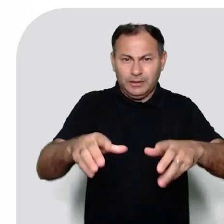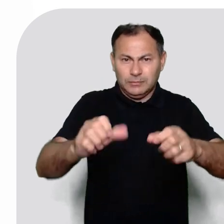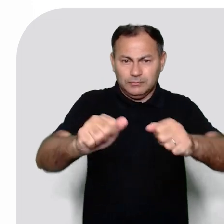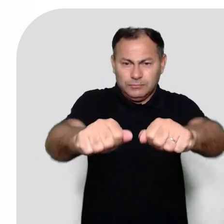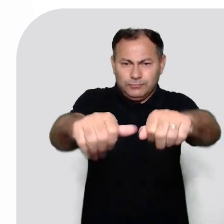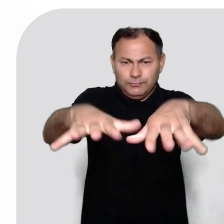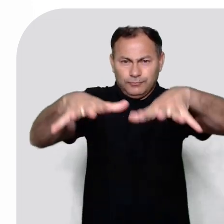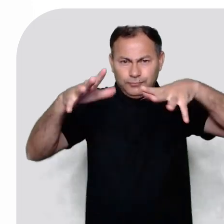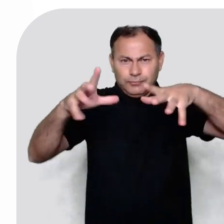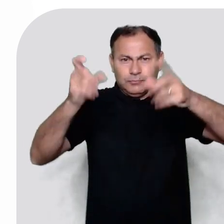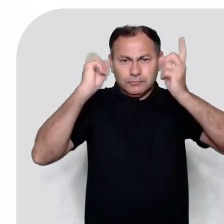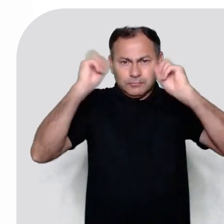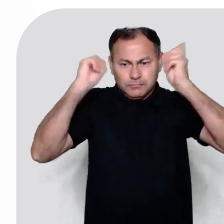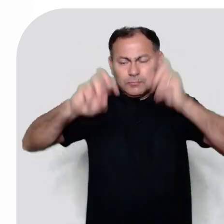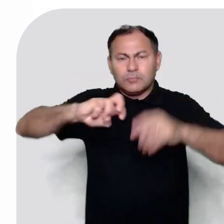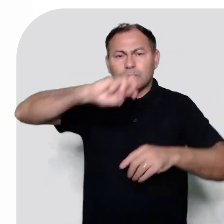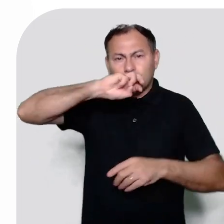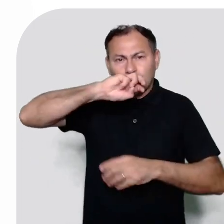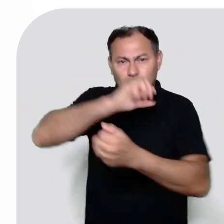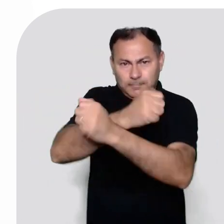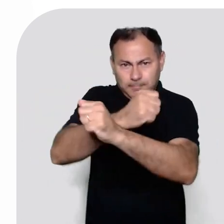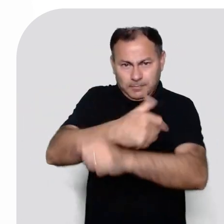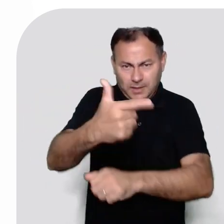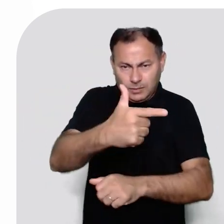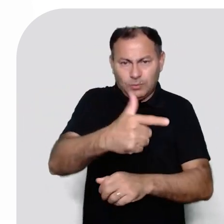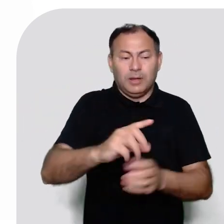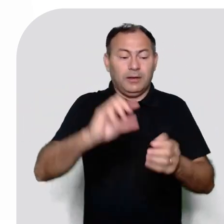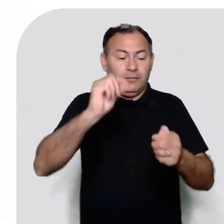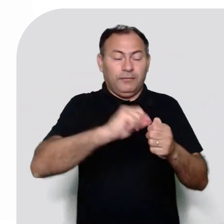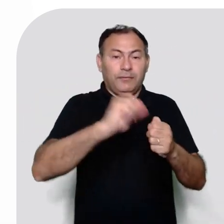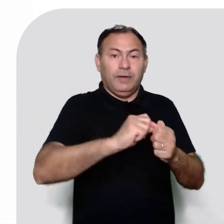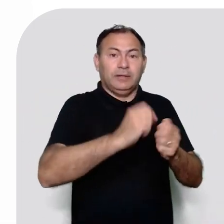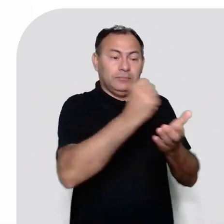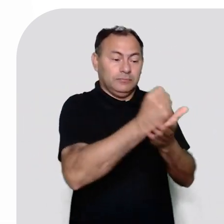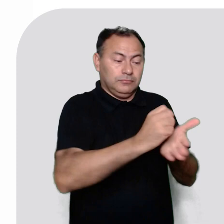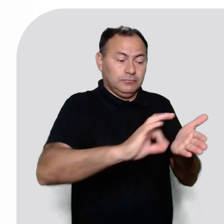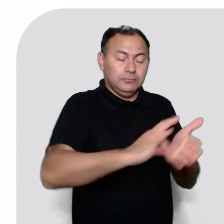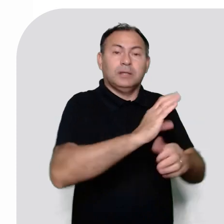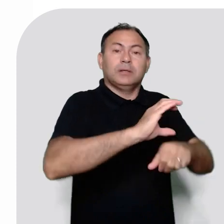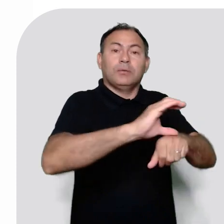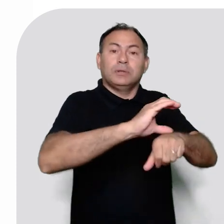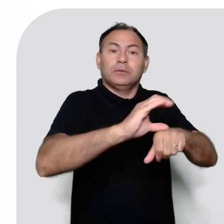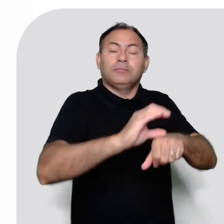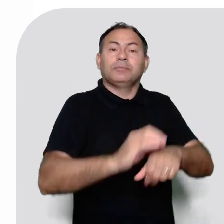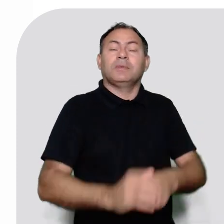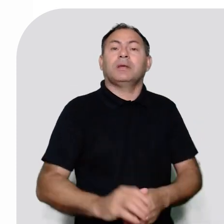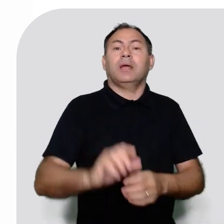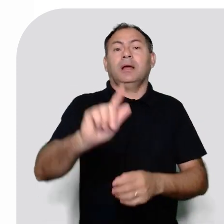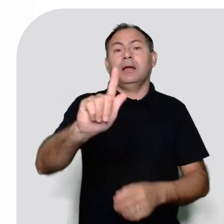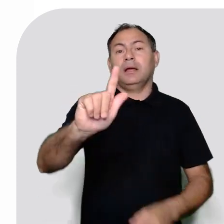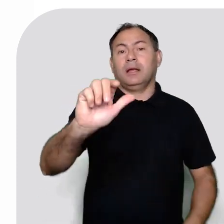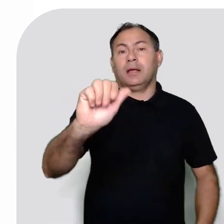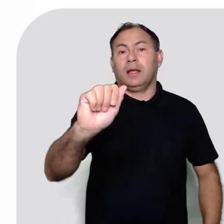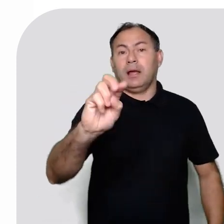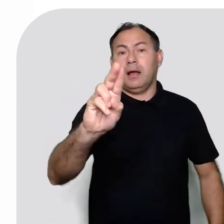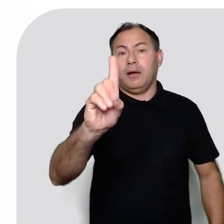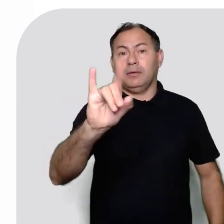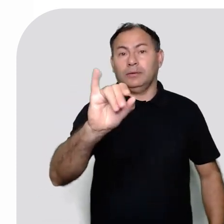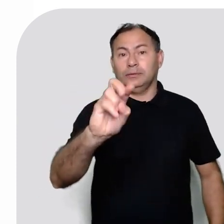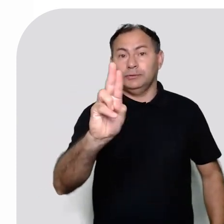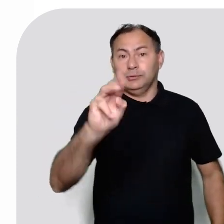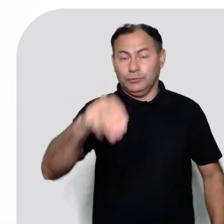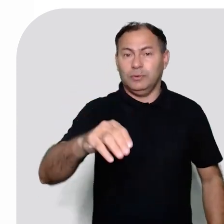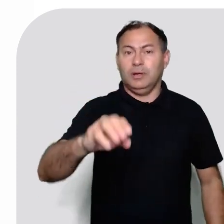Concílio do Vaticano II, é promulgada essa grande Constituição, a Gaudium et Spes, que